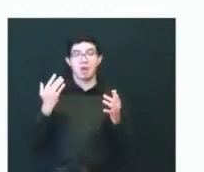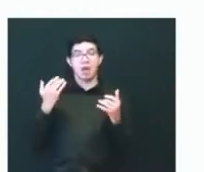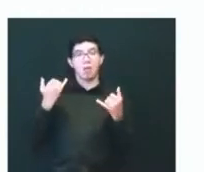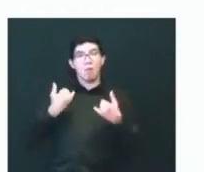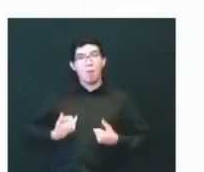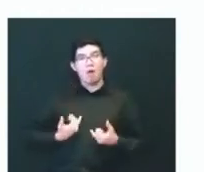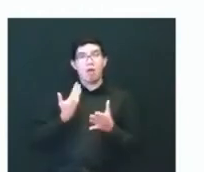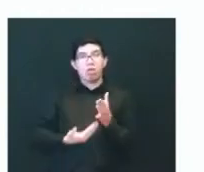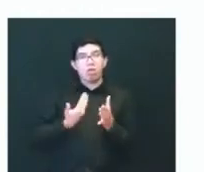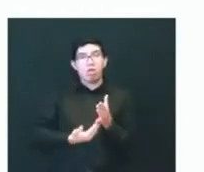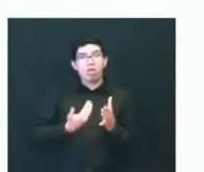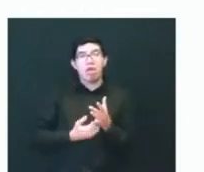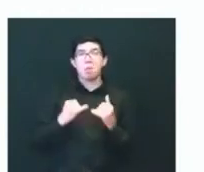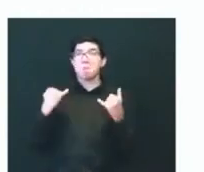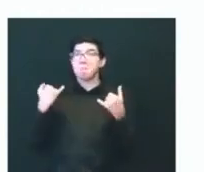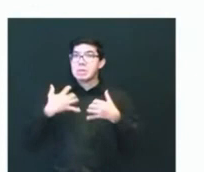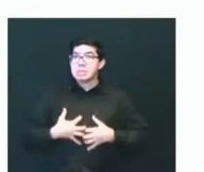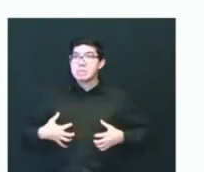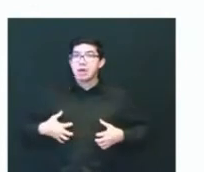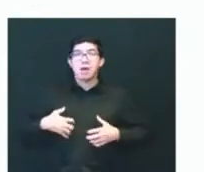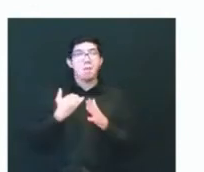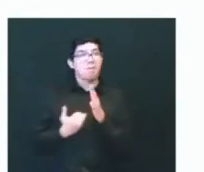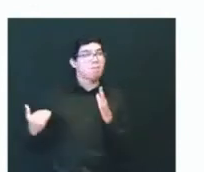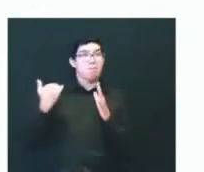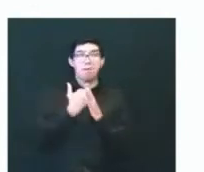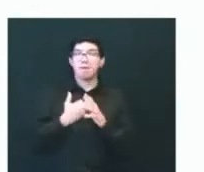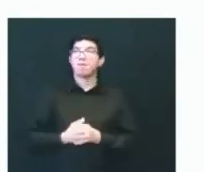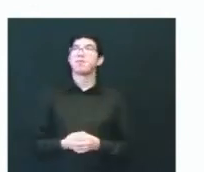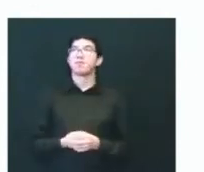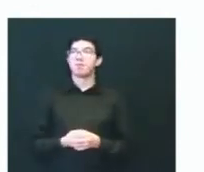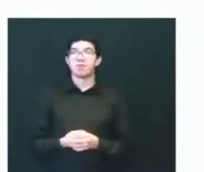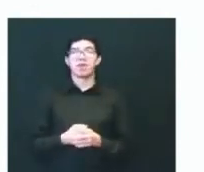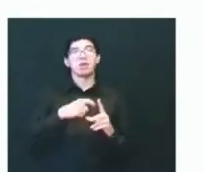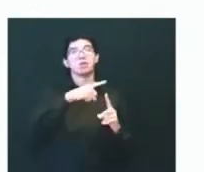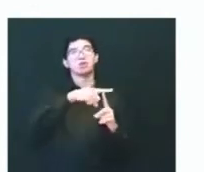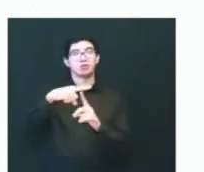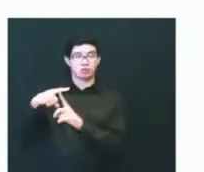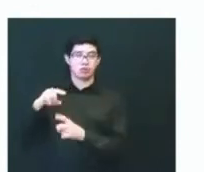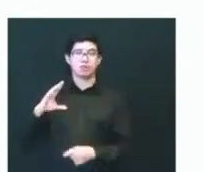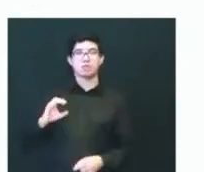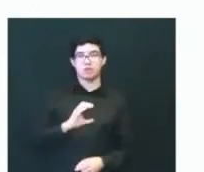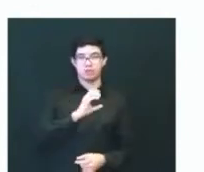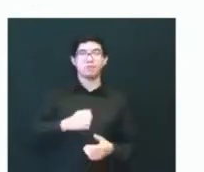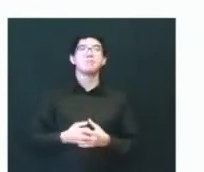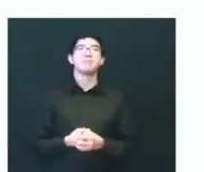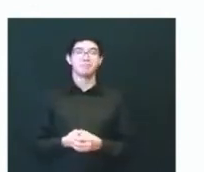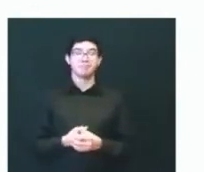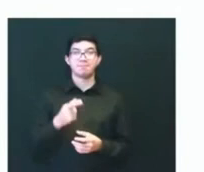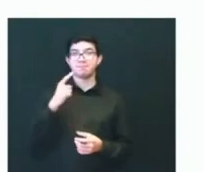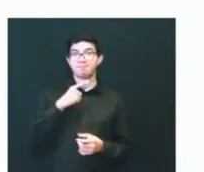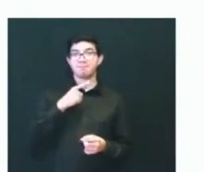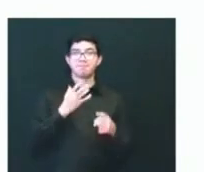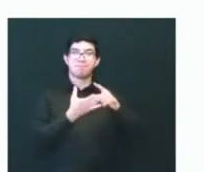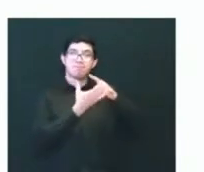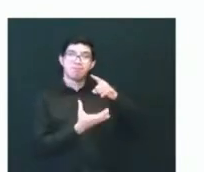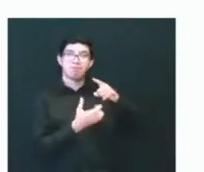que é uma desnutrição mais acentuada. E mostra que são vários os tipos de câncer. A gente tem aqui câncer de